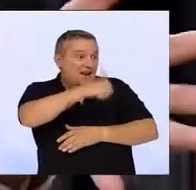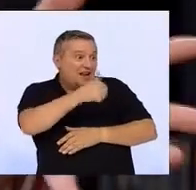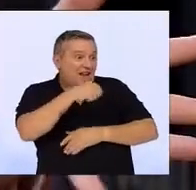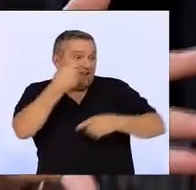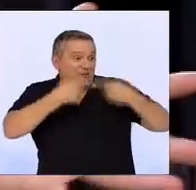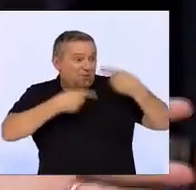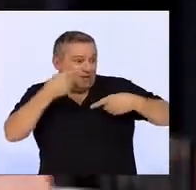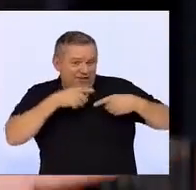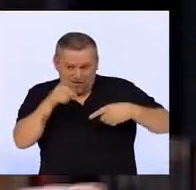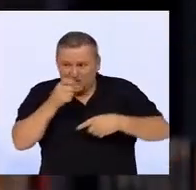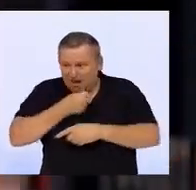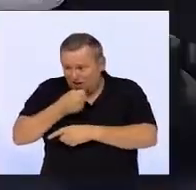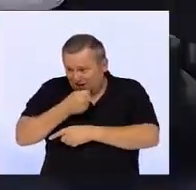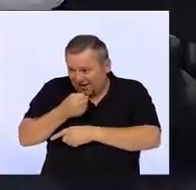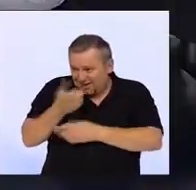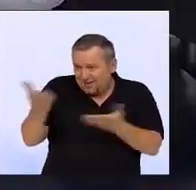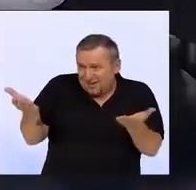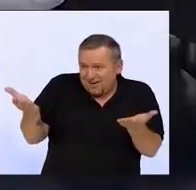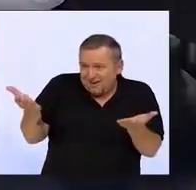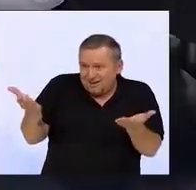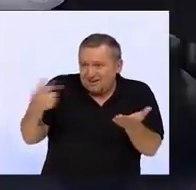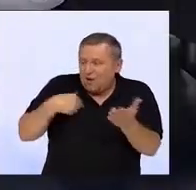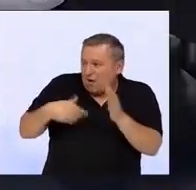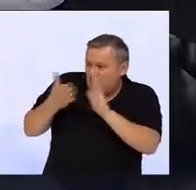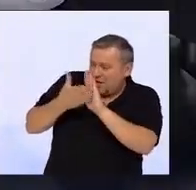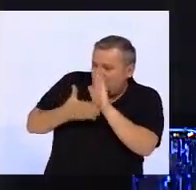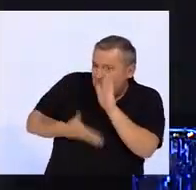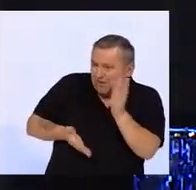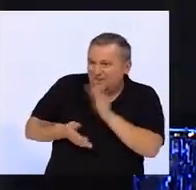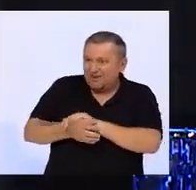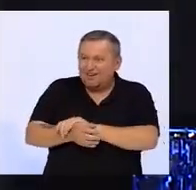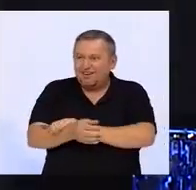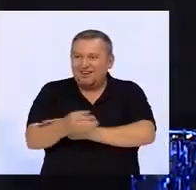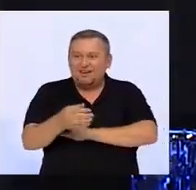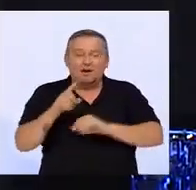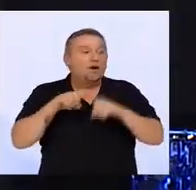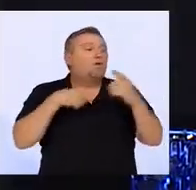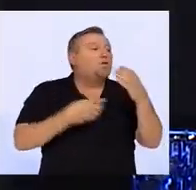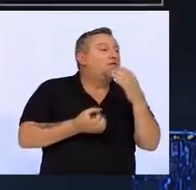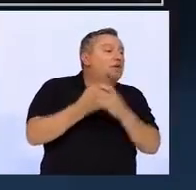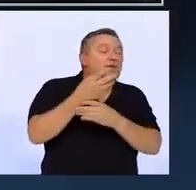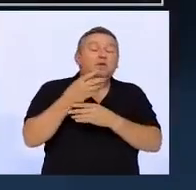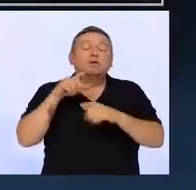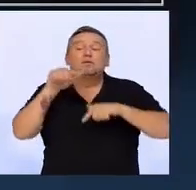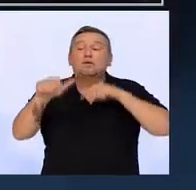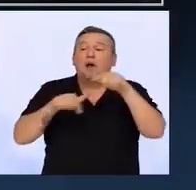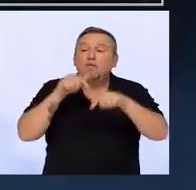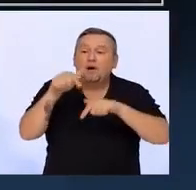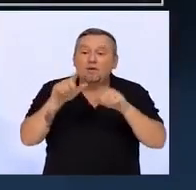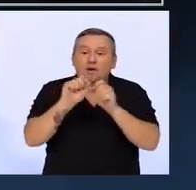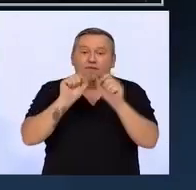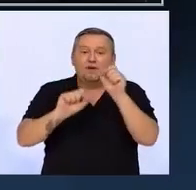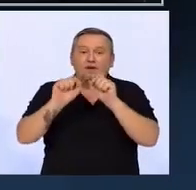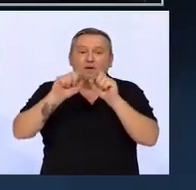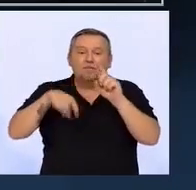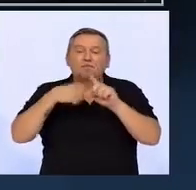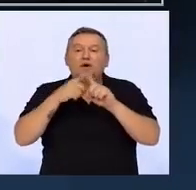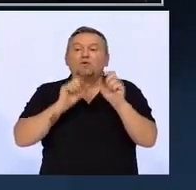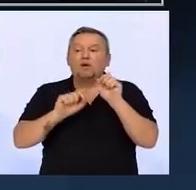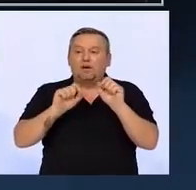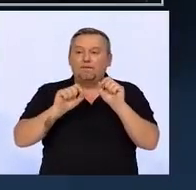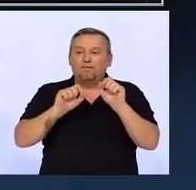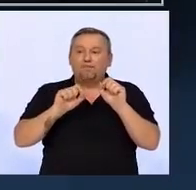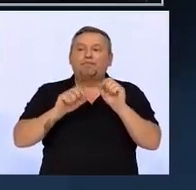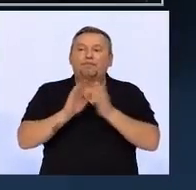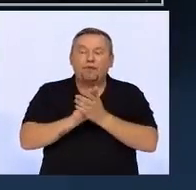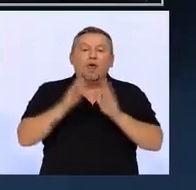não é jornalista, não. Tem uma proposta aqui. Fale a proposta. Qual é a proposta para a geração de empregos, já que essa é uma das preocupações mais prementes? Essa